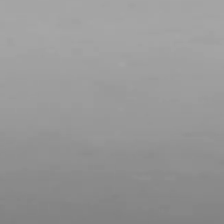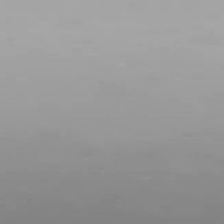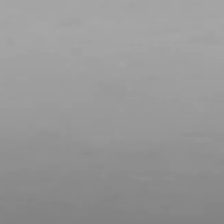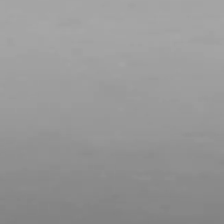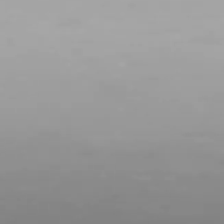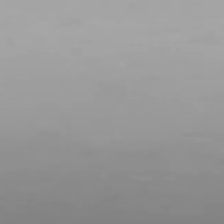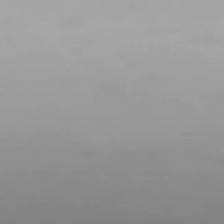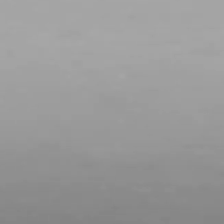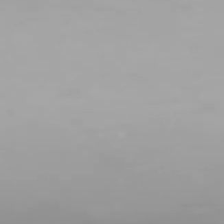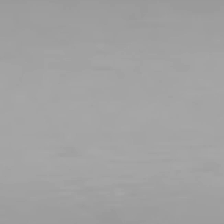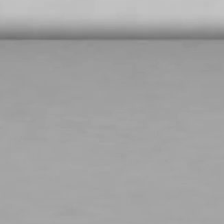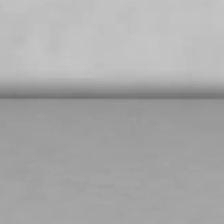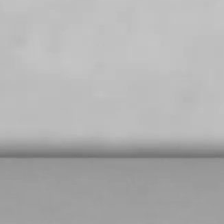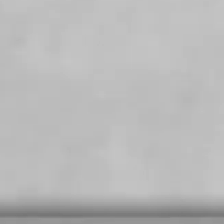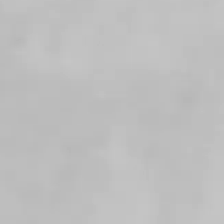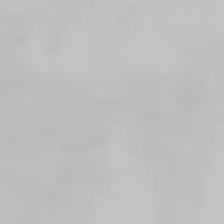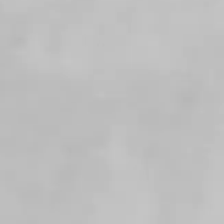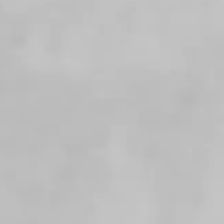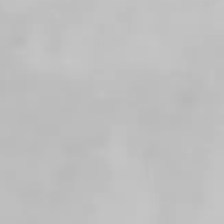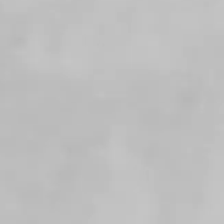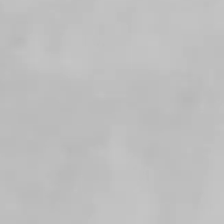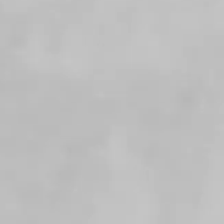porque o tempo